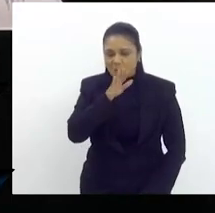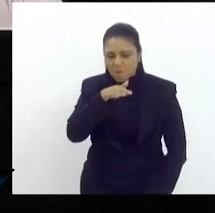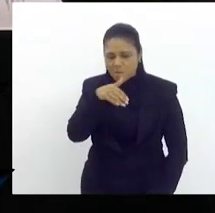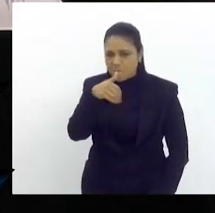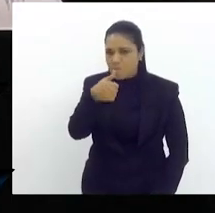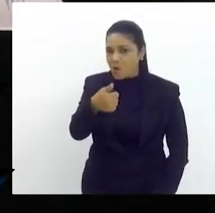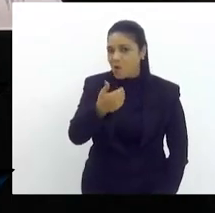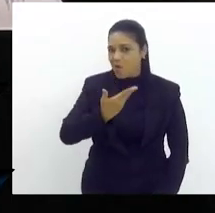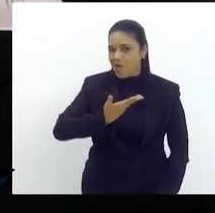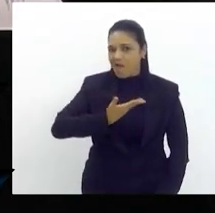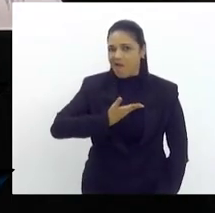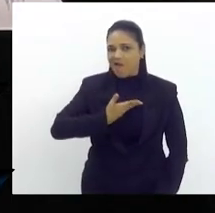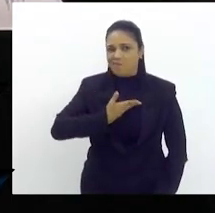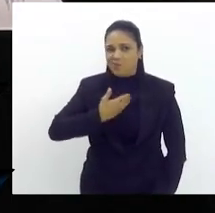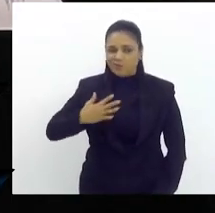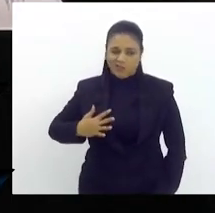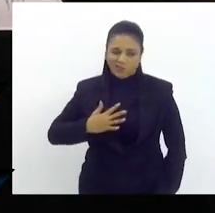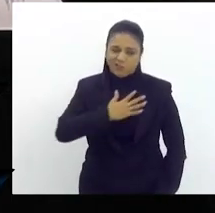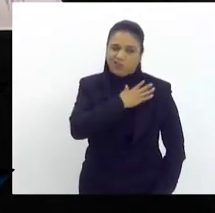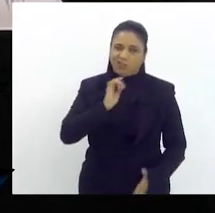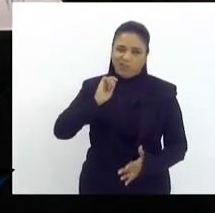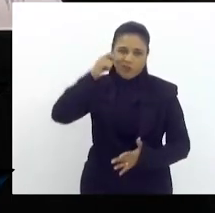das ditaduras